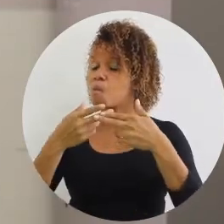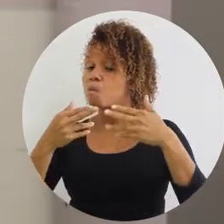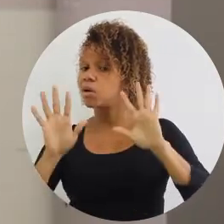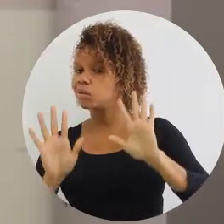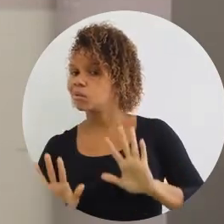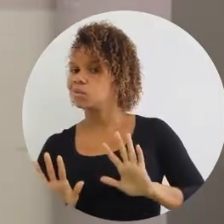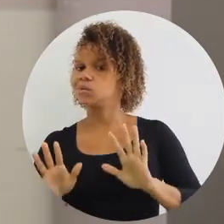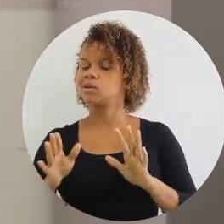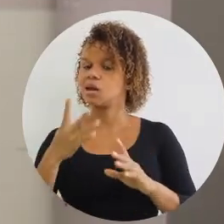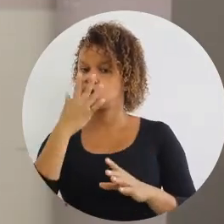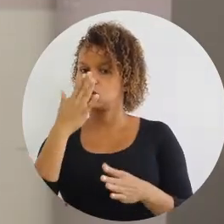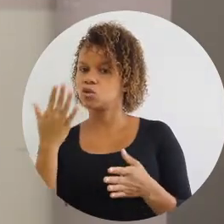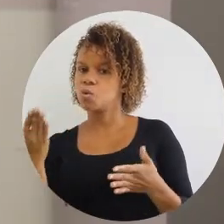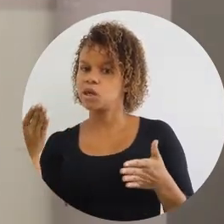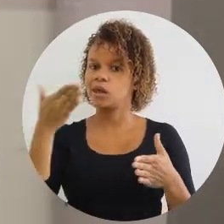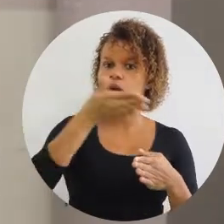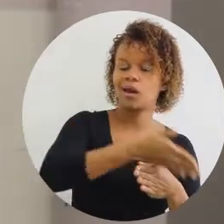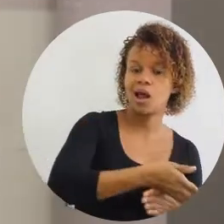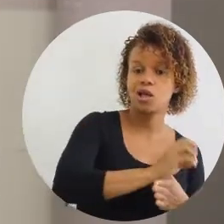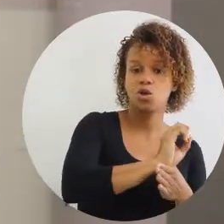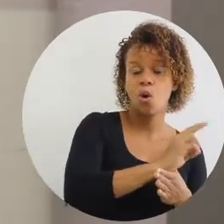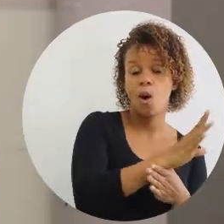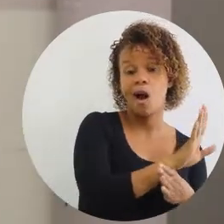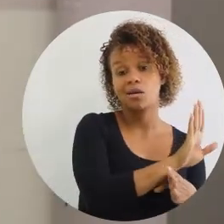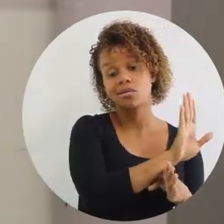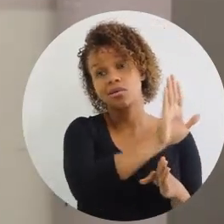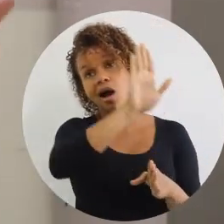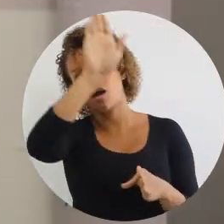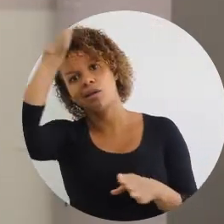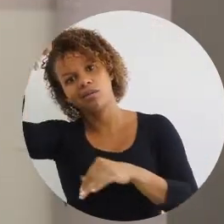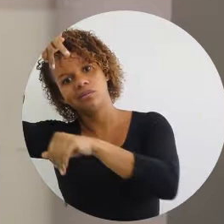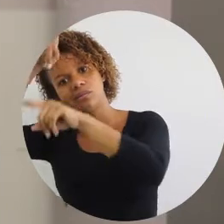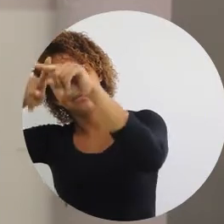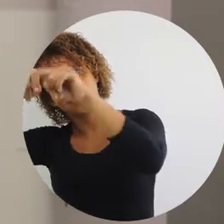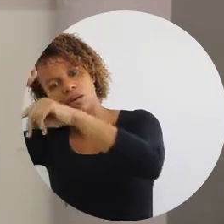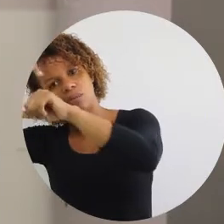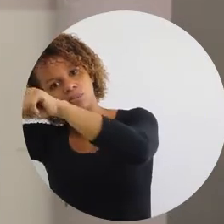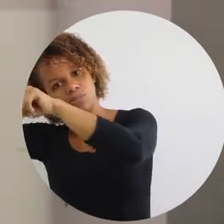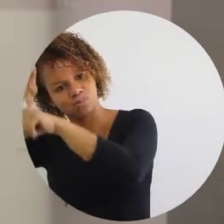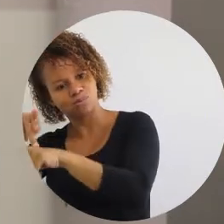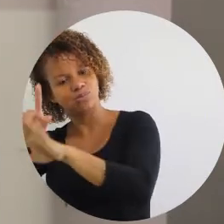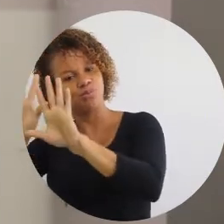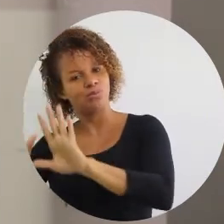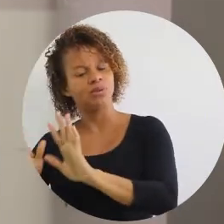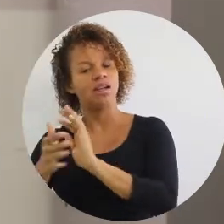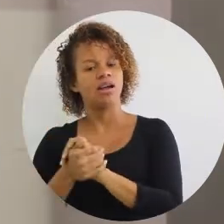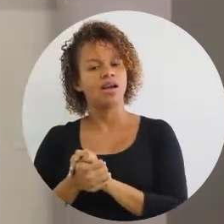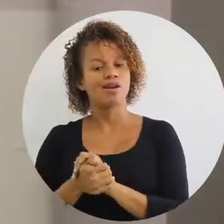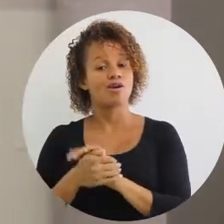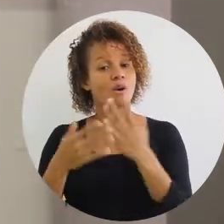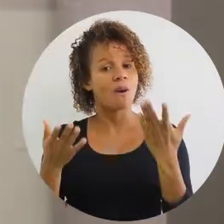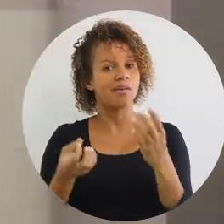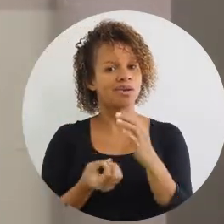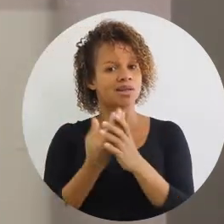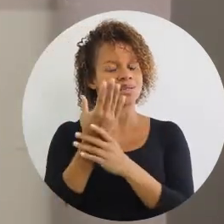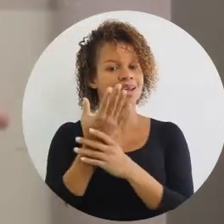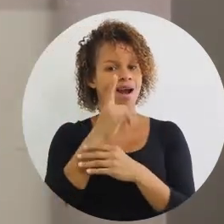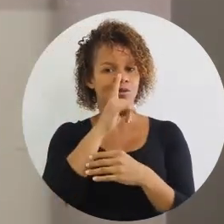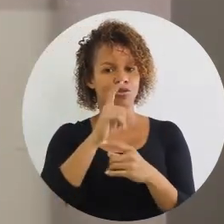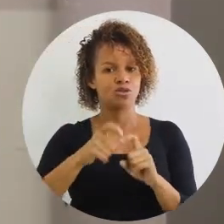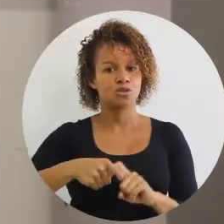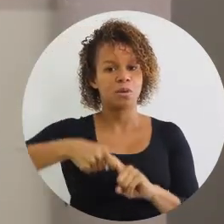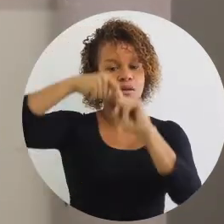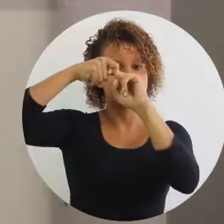permitem o ingresso ou a saída de mercadorias do território aduaneiro, território nacional, com isenção, suspensão